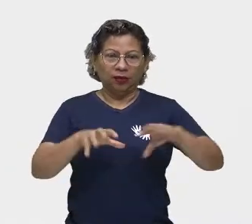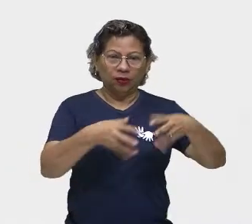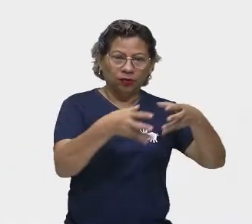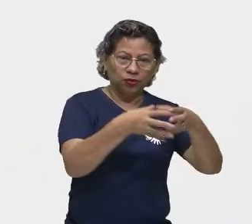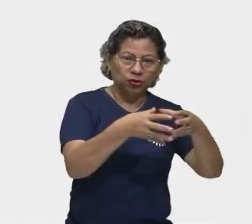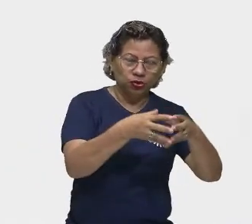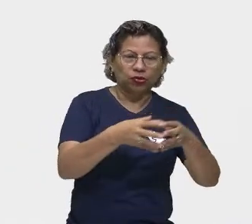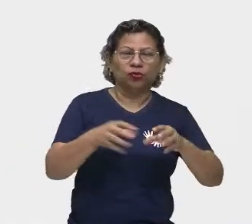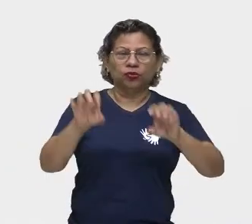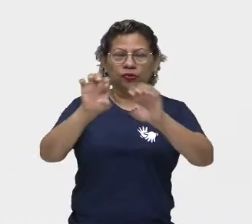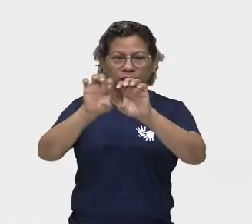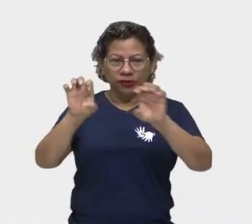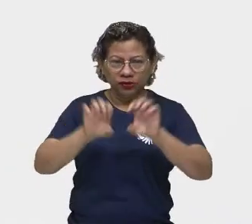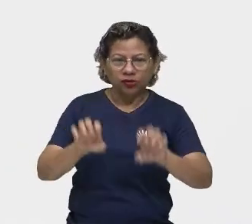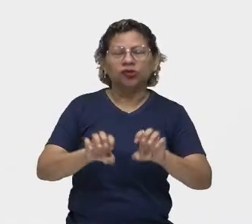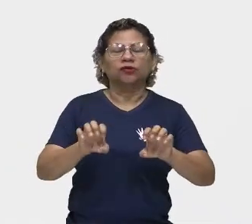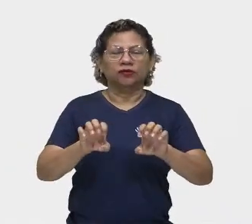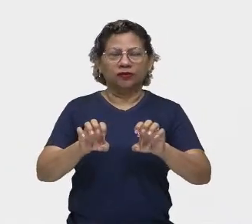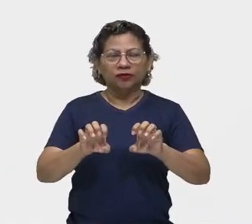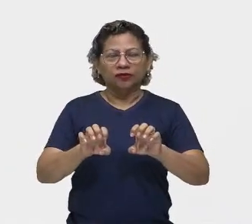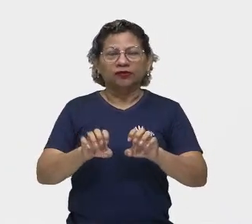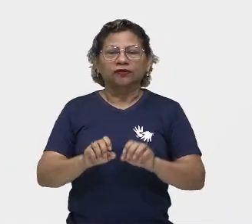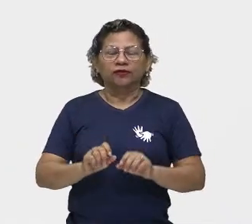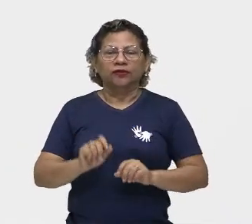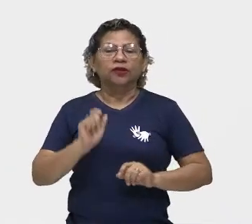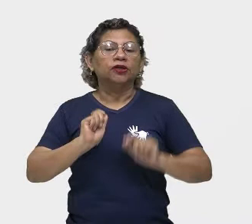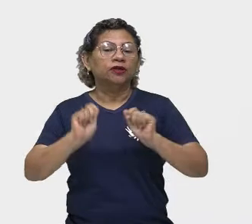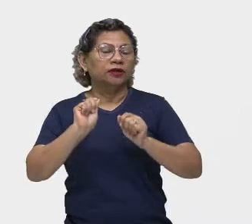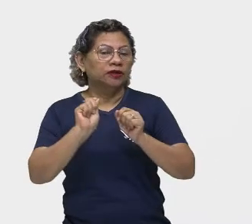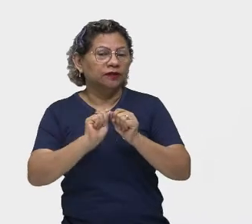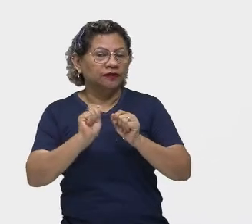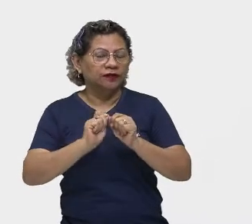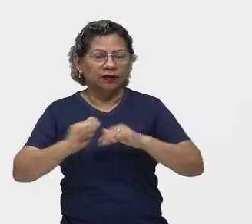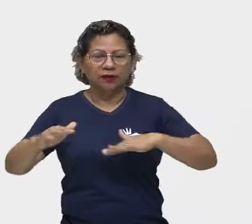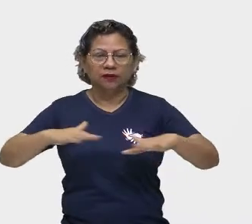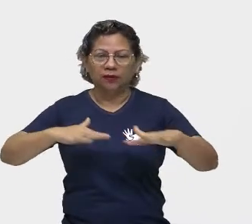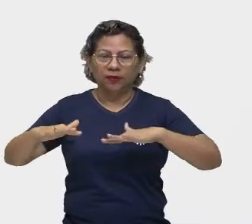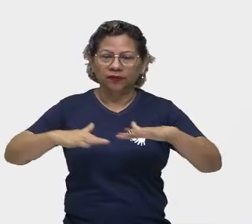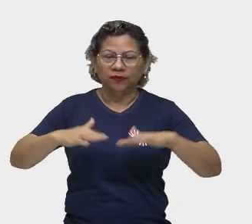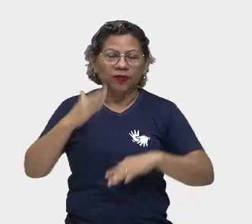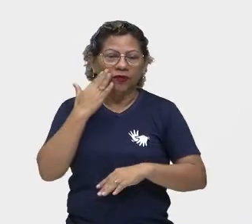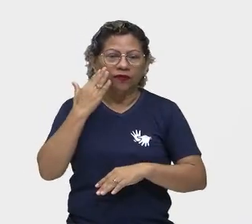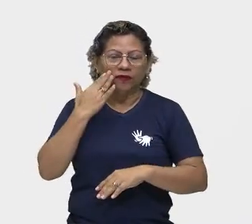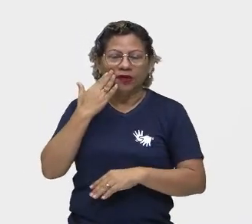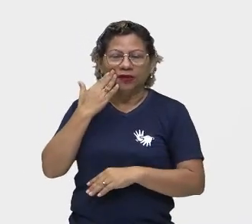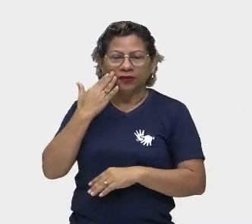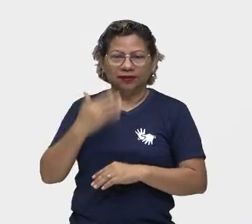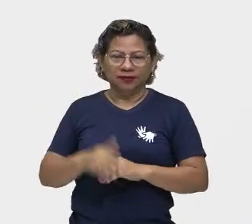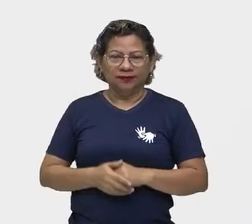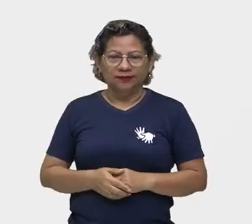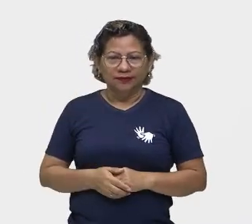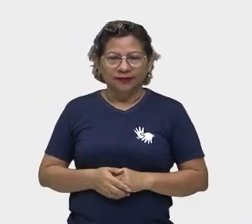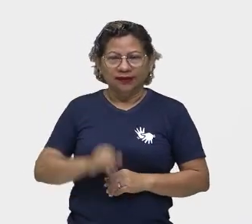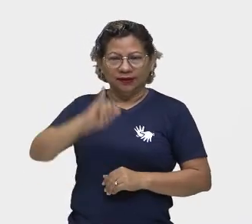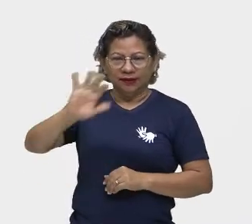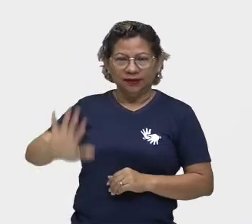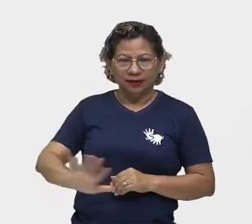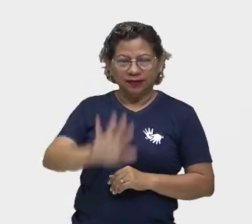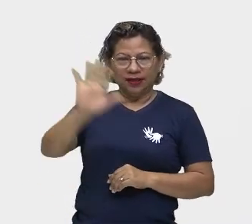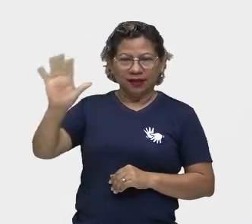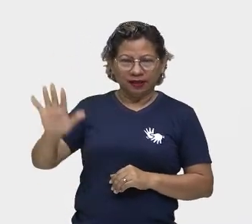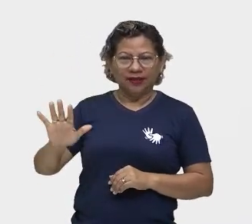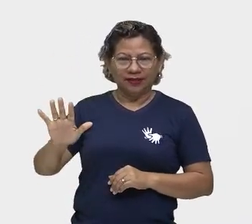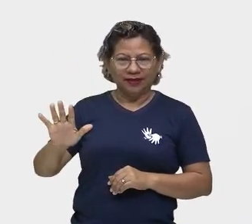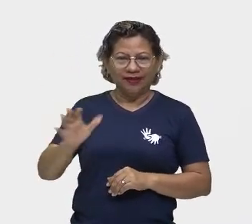de estruturas que permitem a realização dos movimentos né bem ao lado a gente observa a imagem do sistema